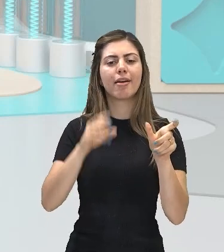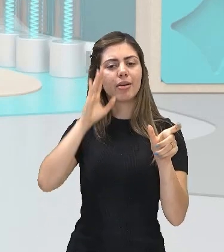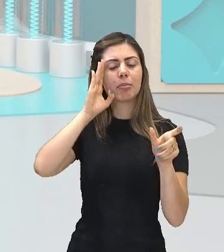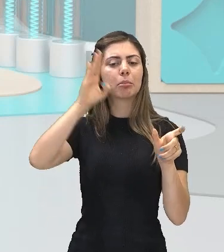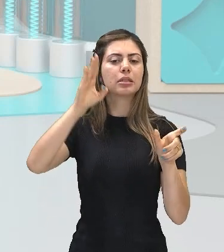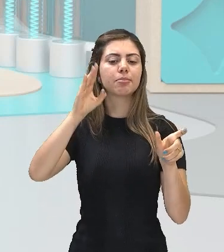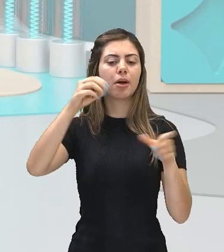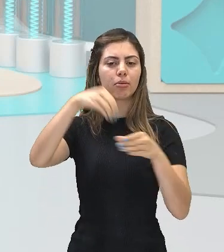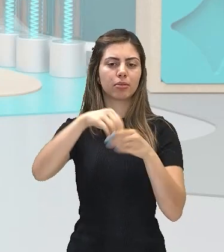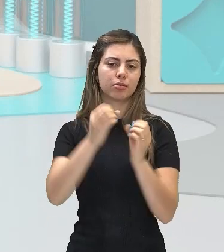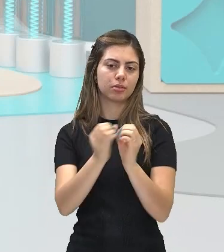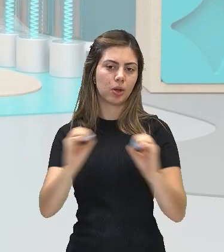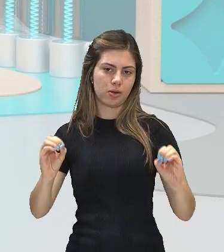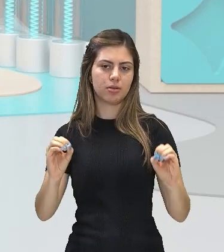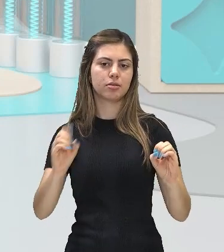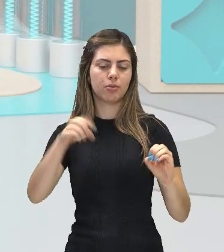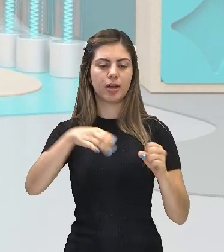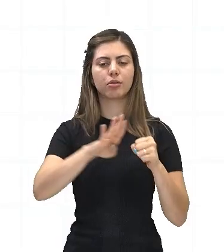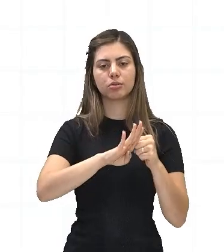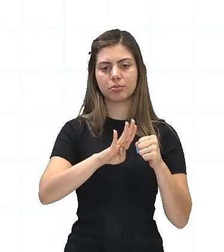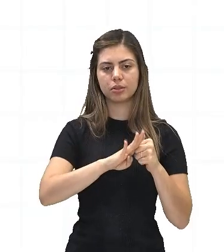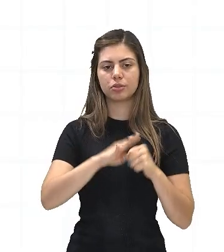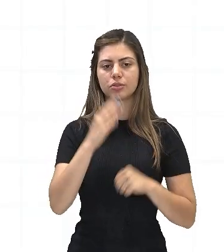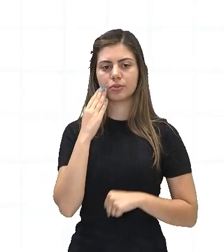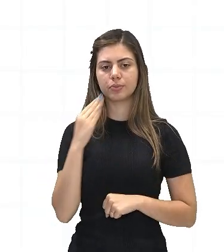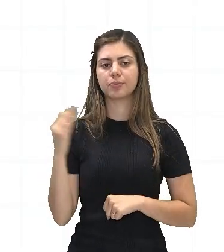da oração é um substantivo. Olhem aí.